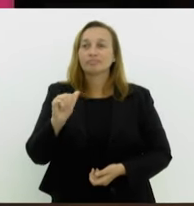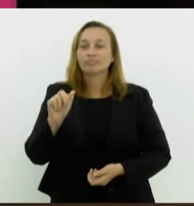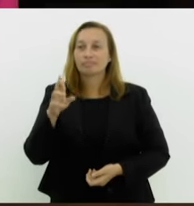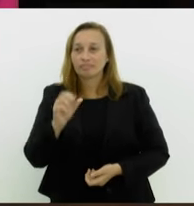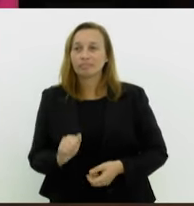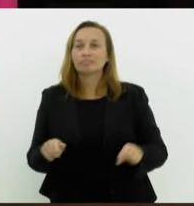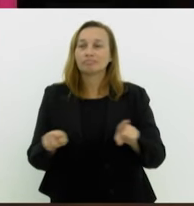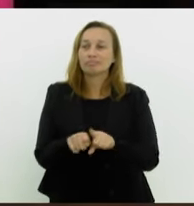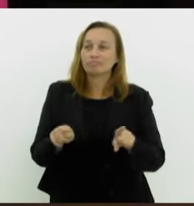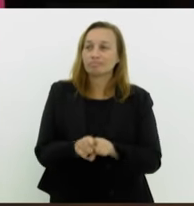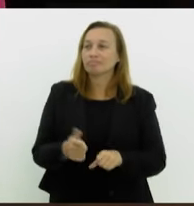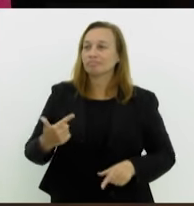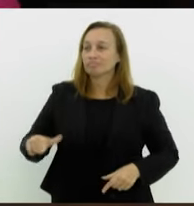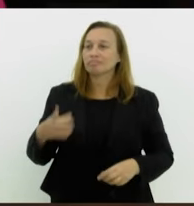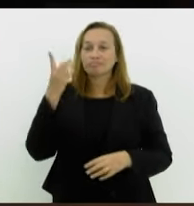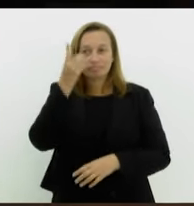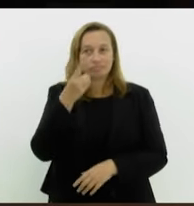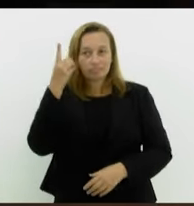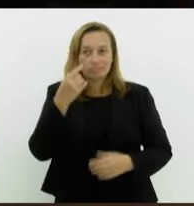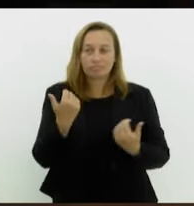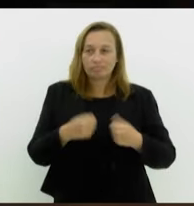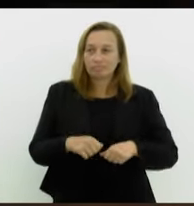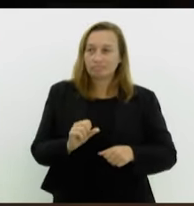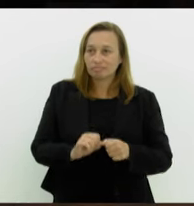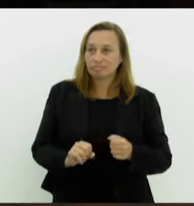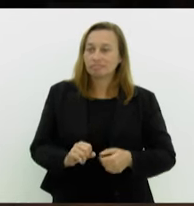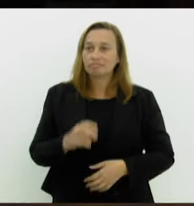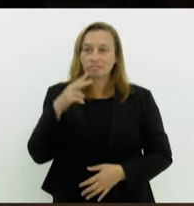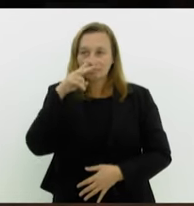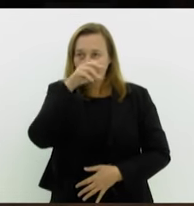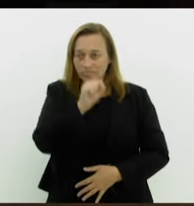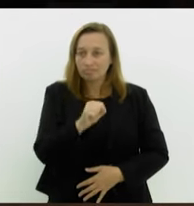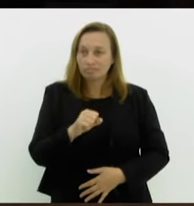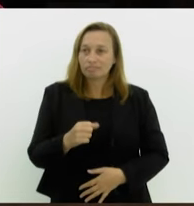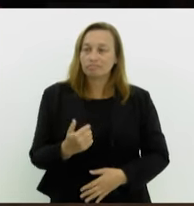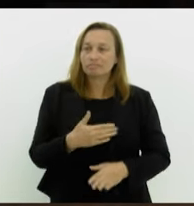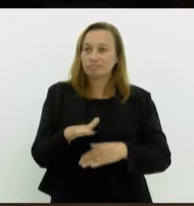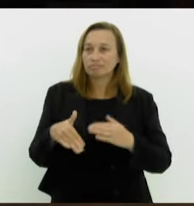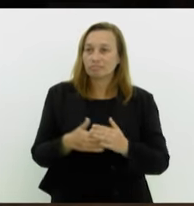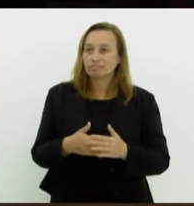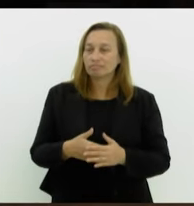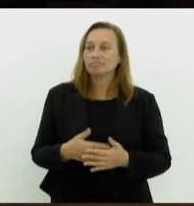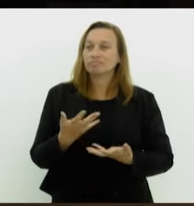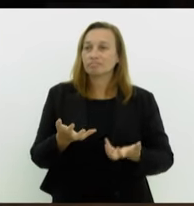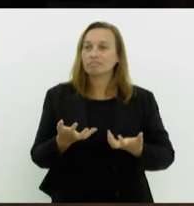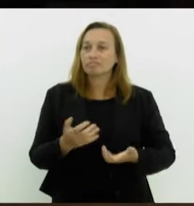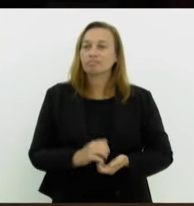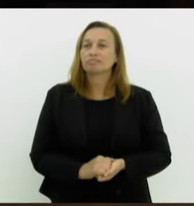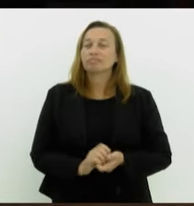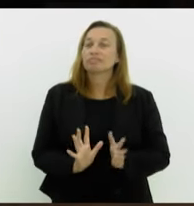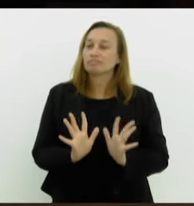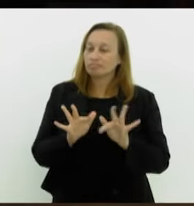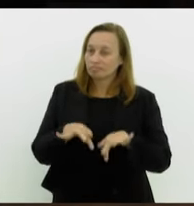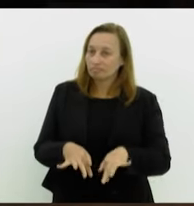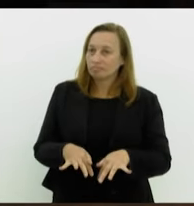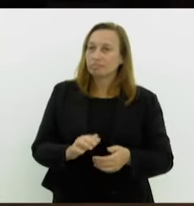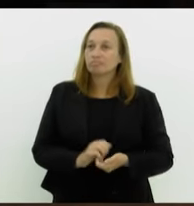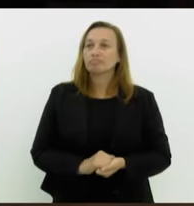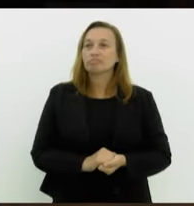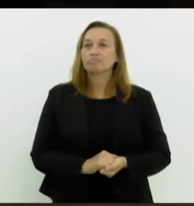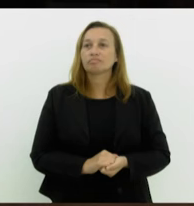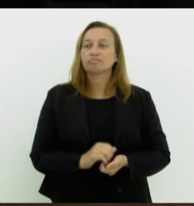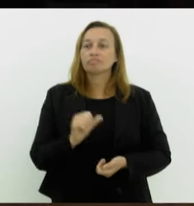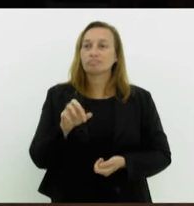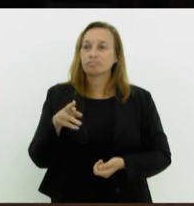outras deputadas porque a gente precisa fazer isso fortalecer umas à outras eu quero aqui já finalizando a